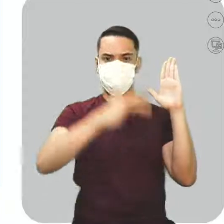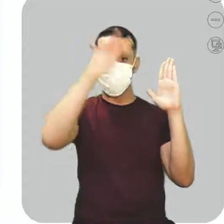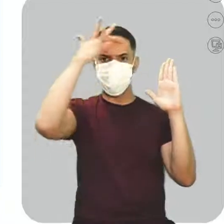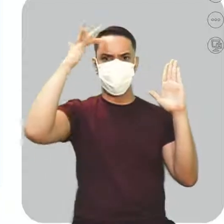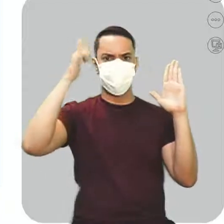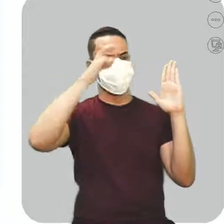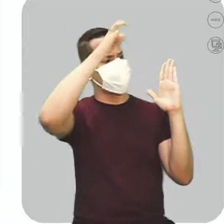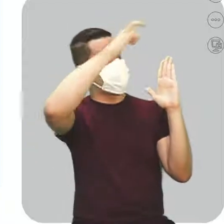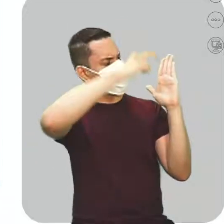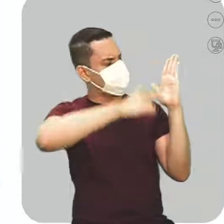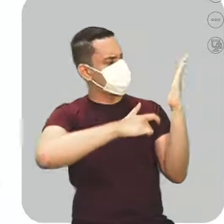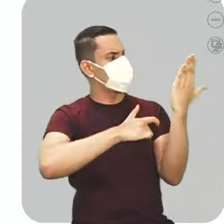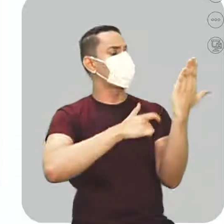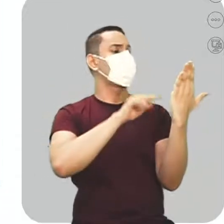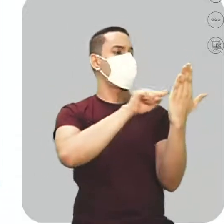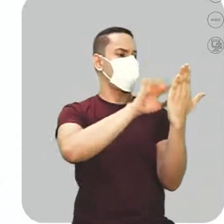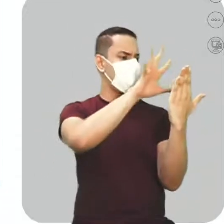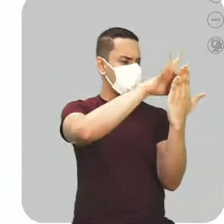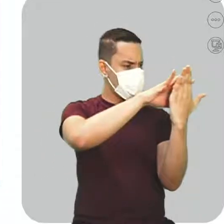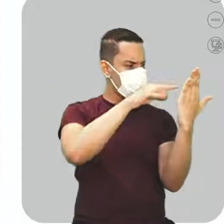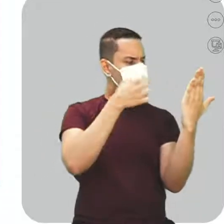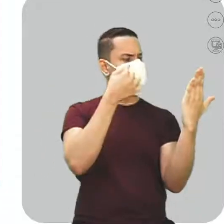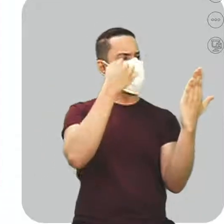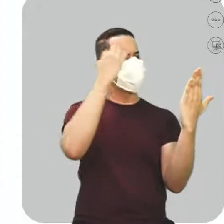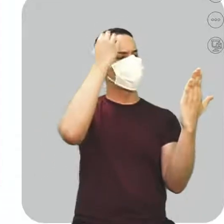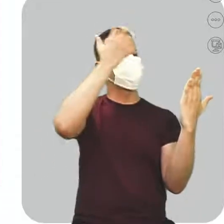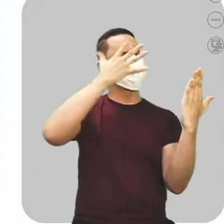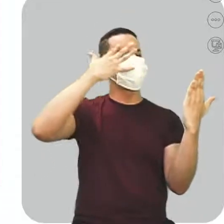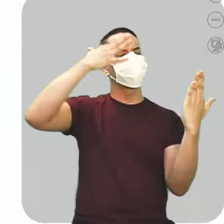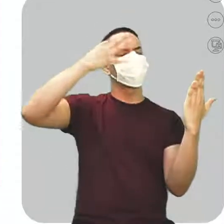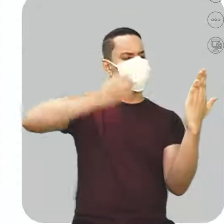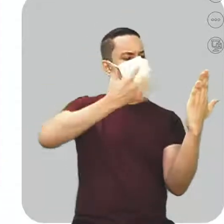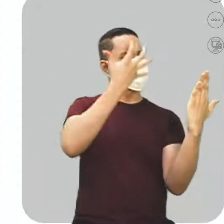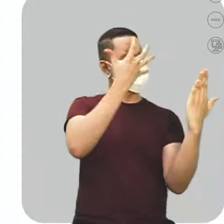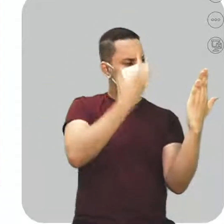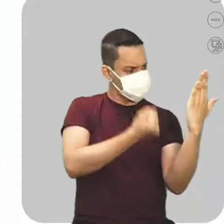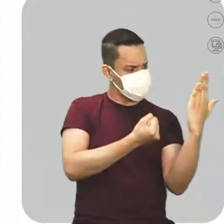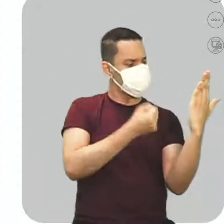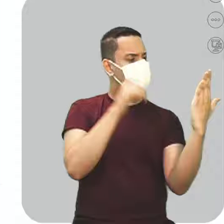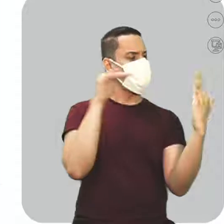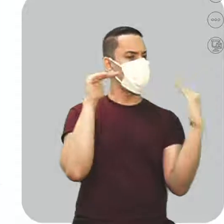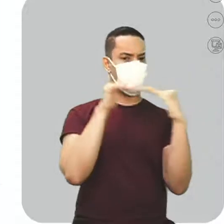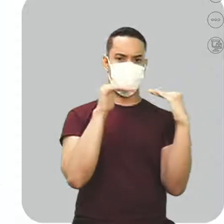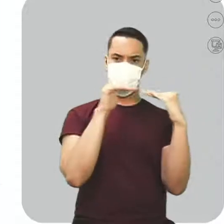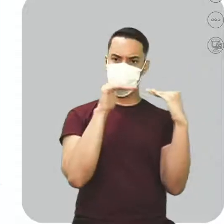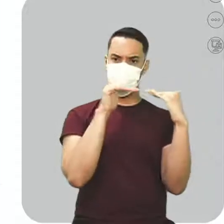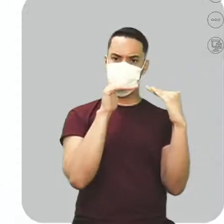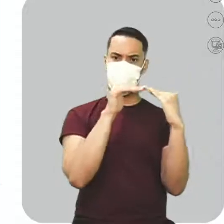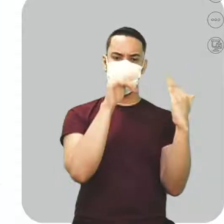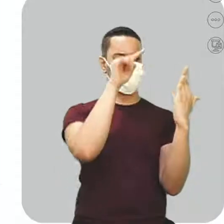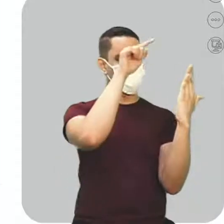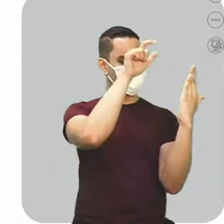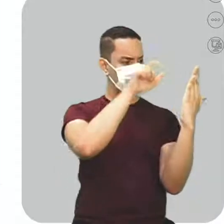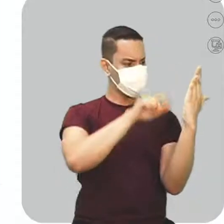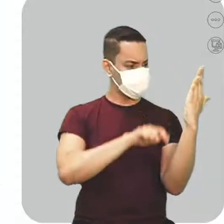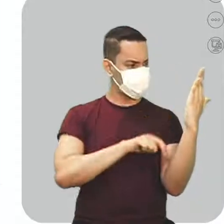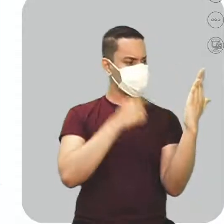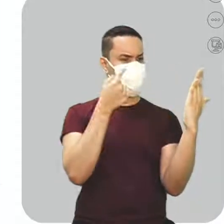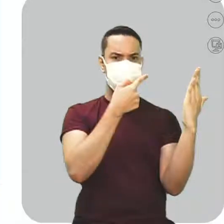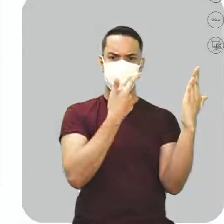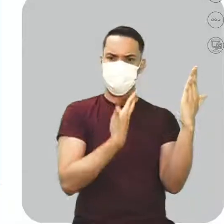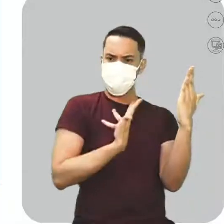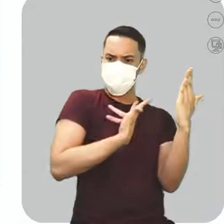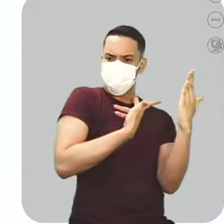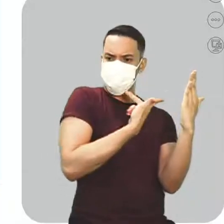a aceitar as ideias de quem a escreve, ou seja, aquela que